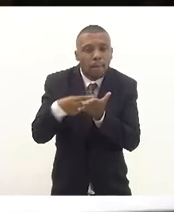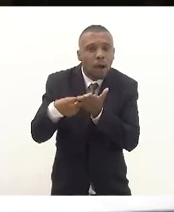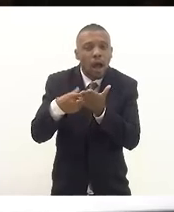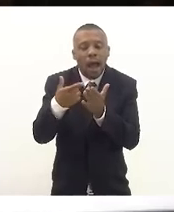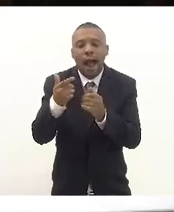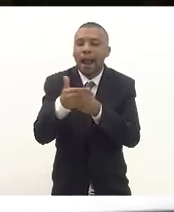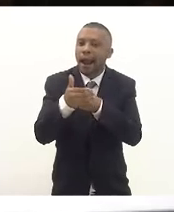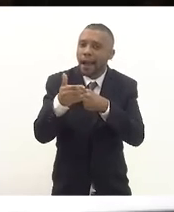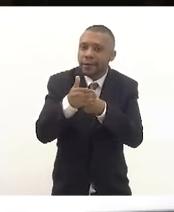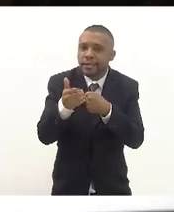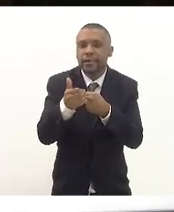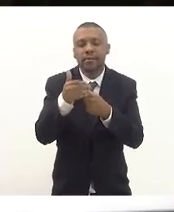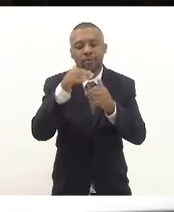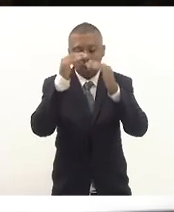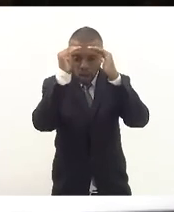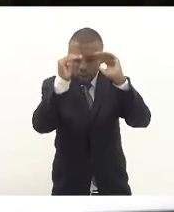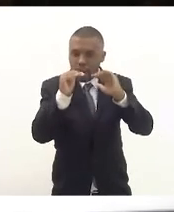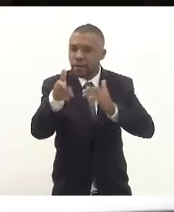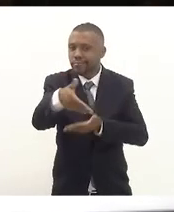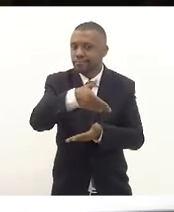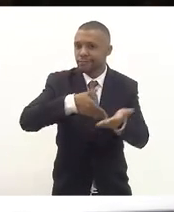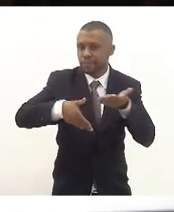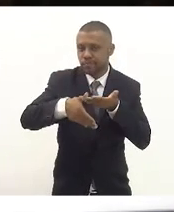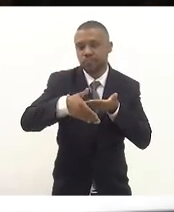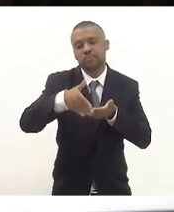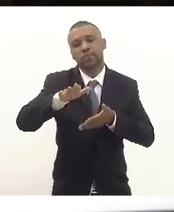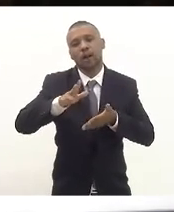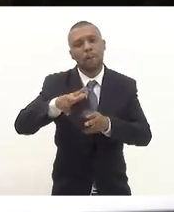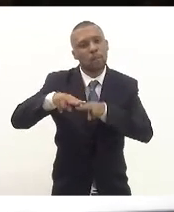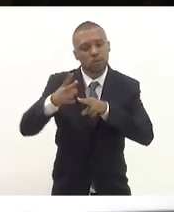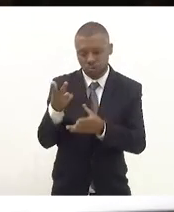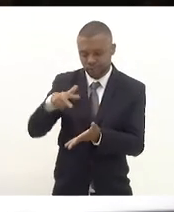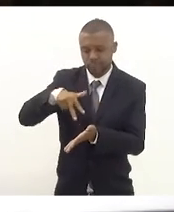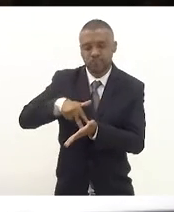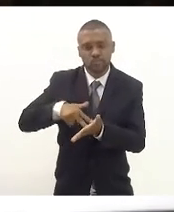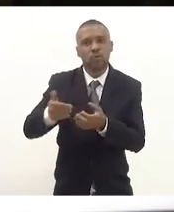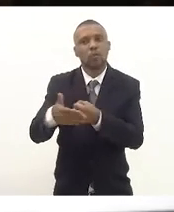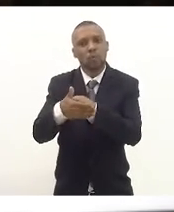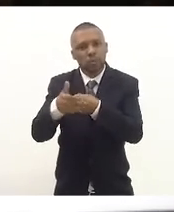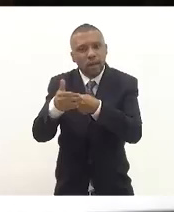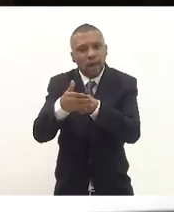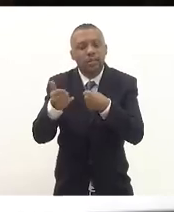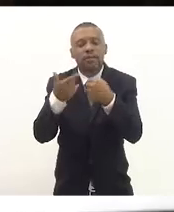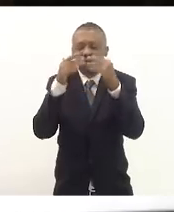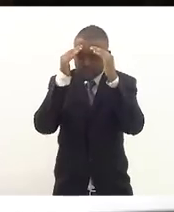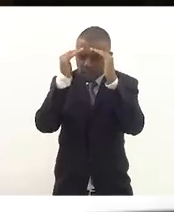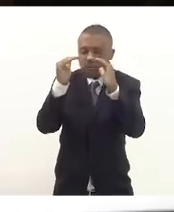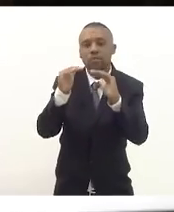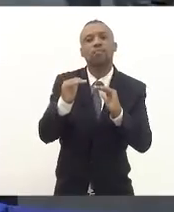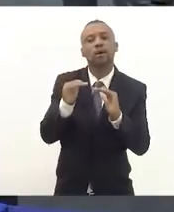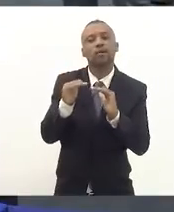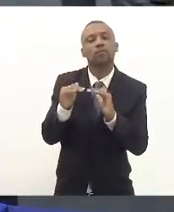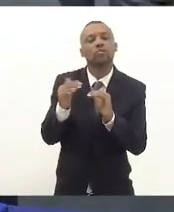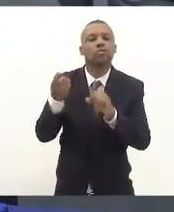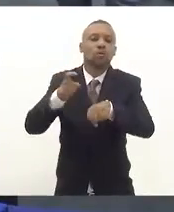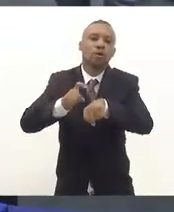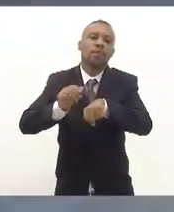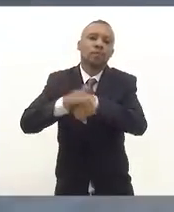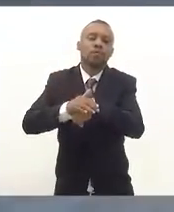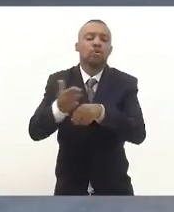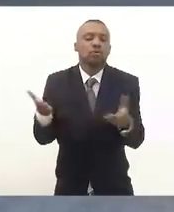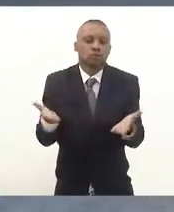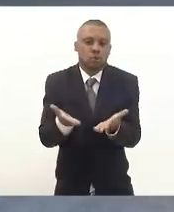respeito e reciprocidade a gente gosta é porque eu estou aqui com muito carinho nessa noite de